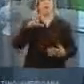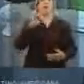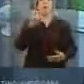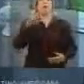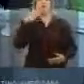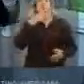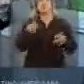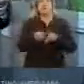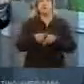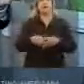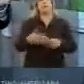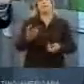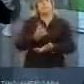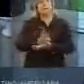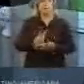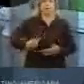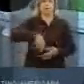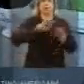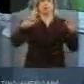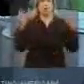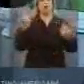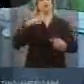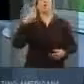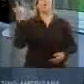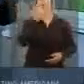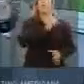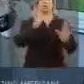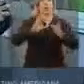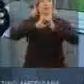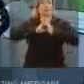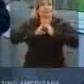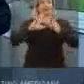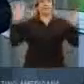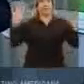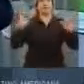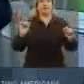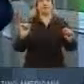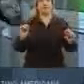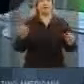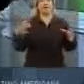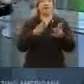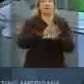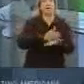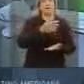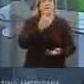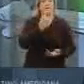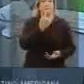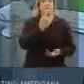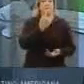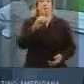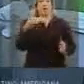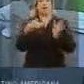Colômbia, embora todos nós tivéssemos conquistado a independência entre 1800 e